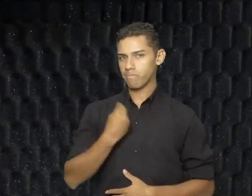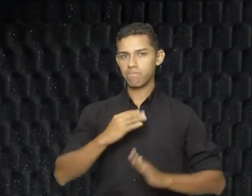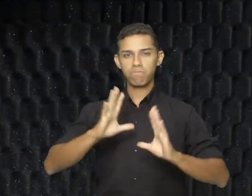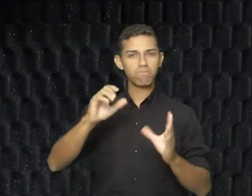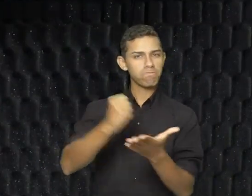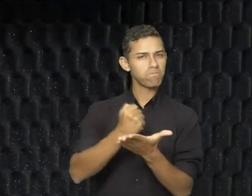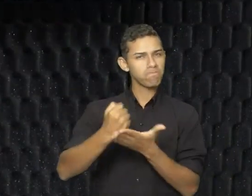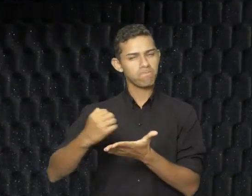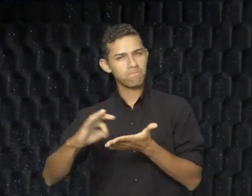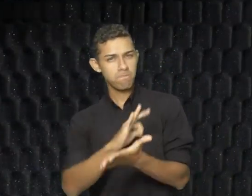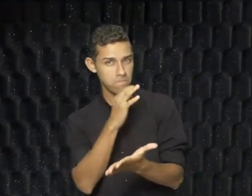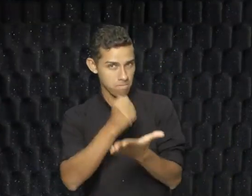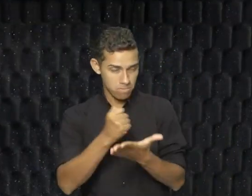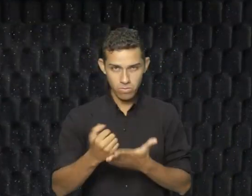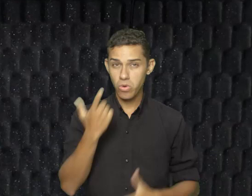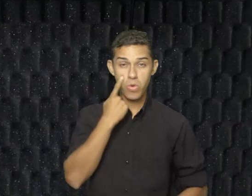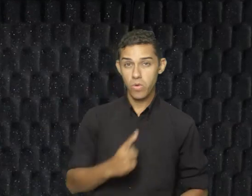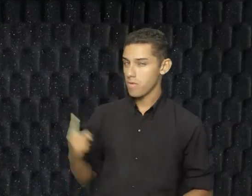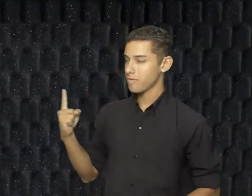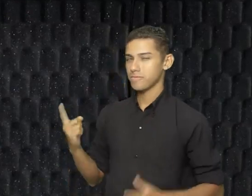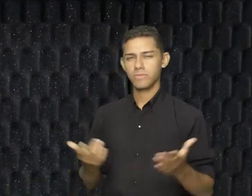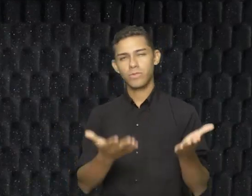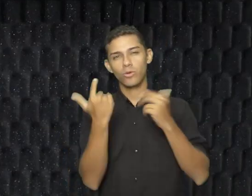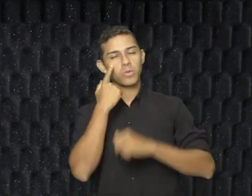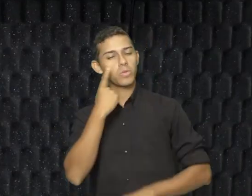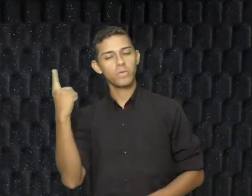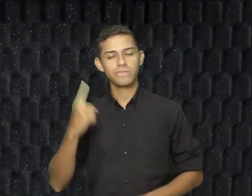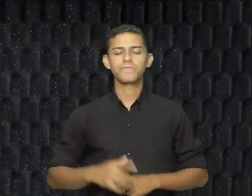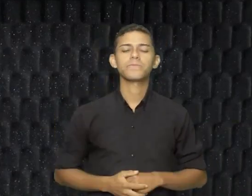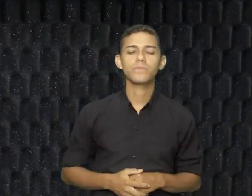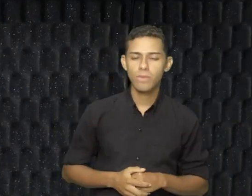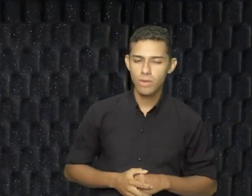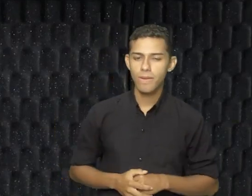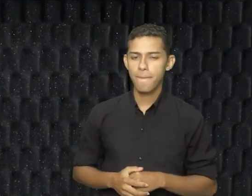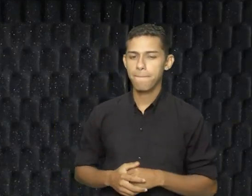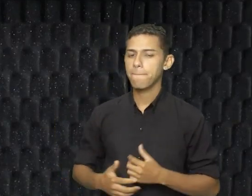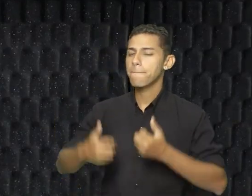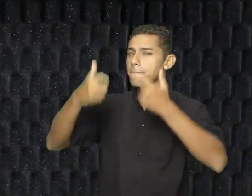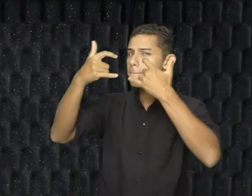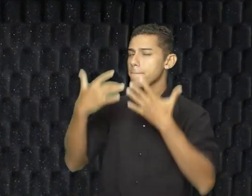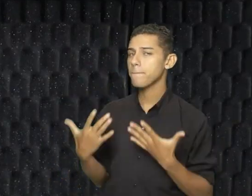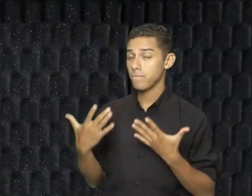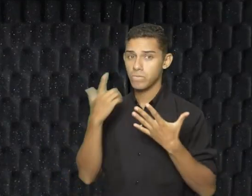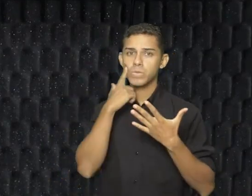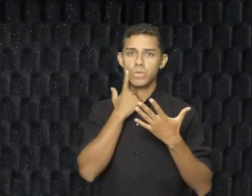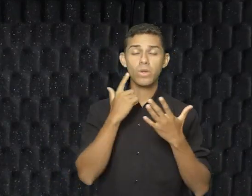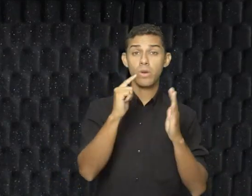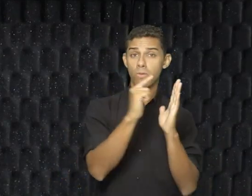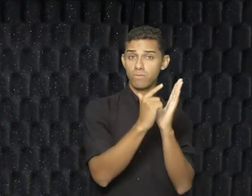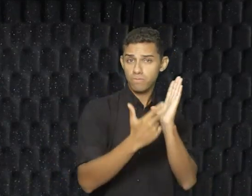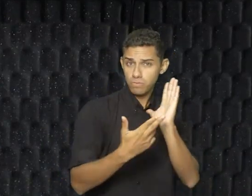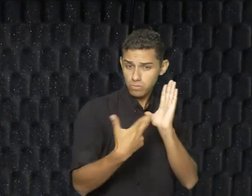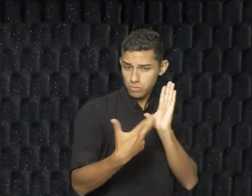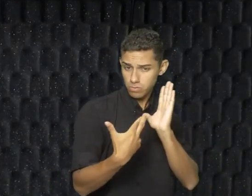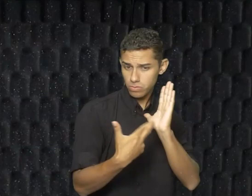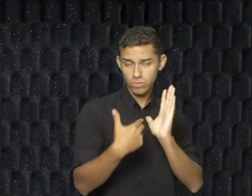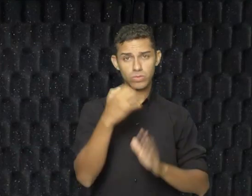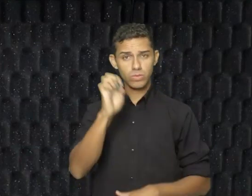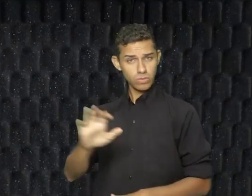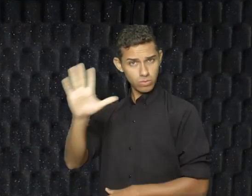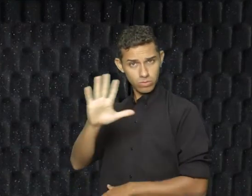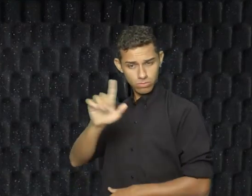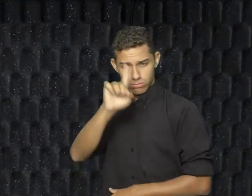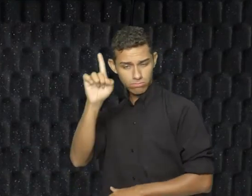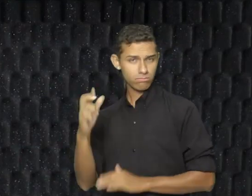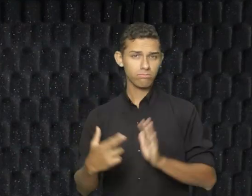Então, sem delongas, vamos começar. Olha o que diz essa pergunta. Ela traz aqui uma revista europeia e